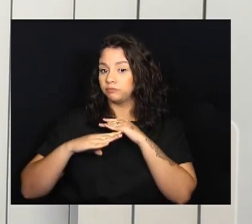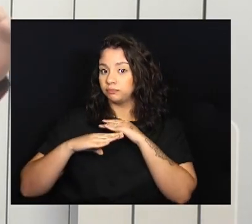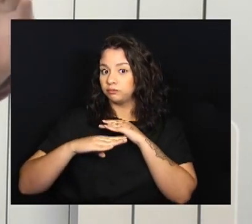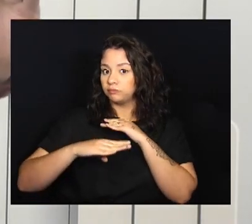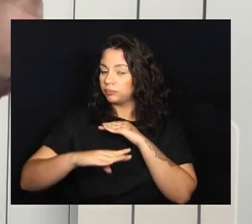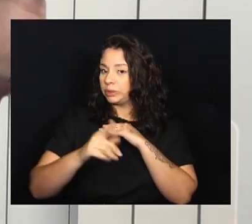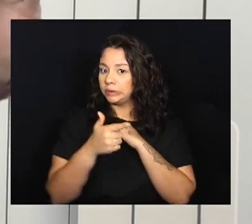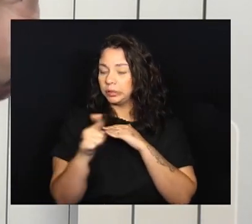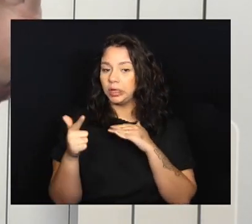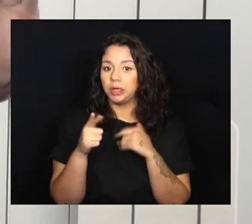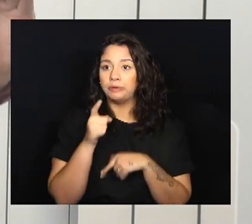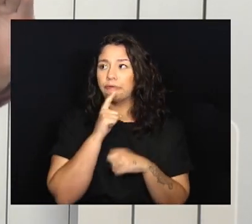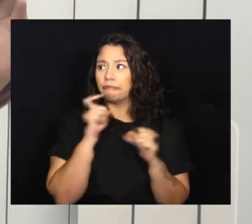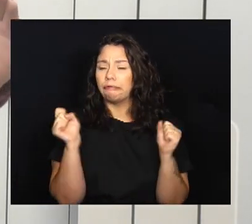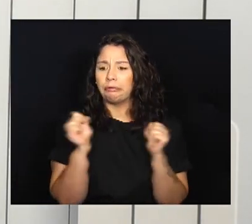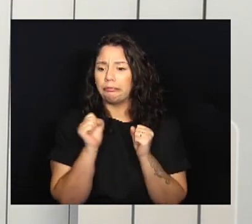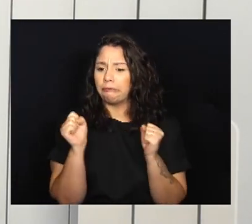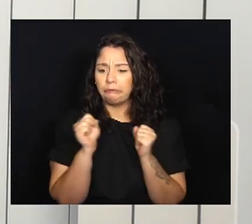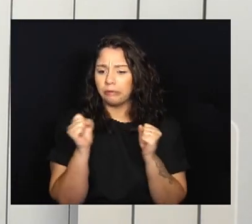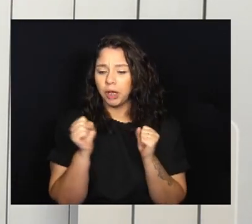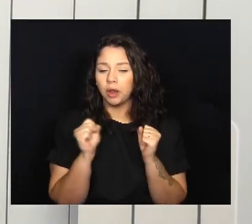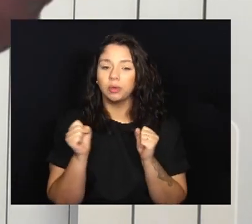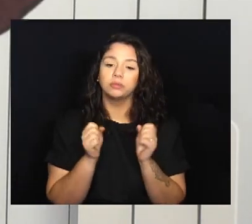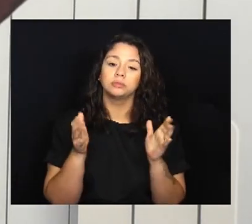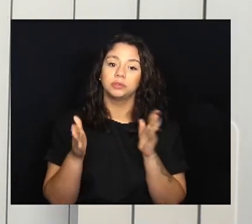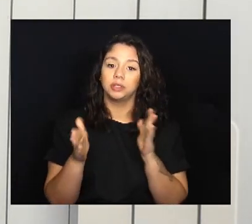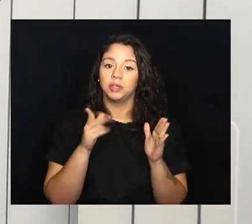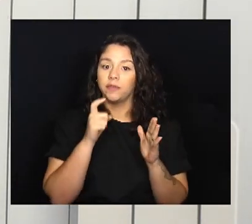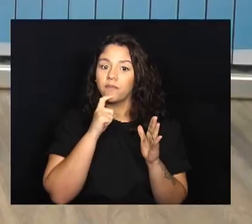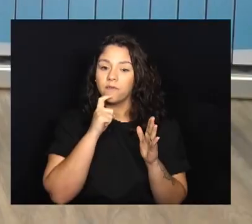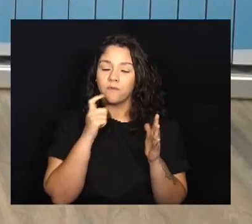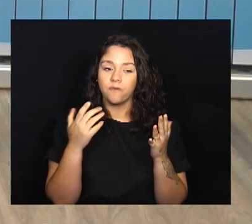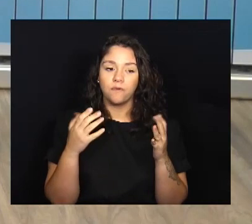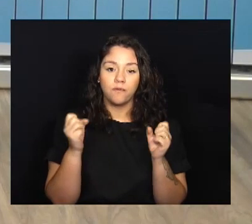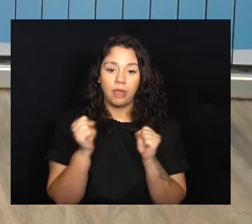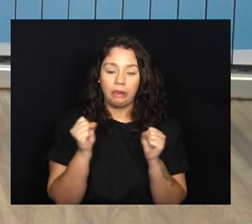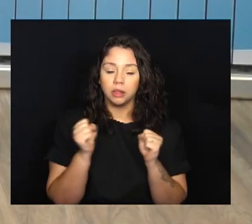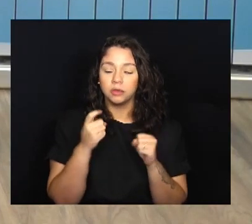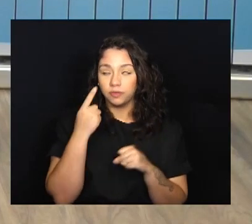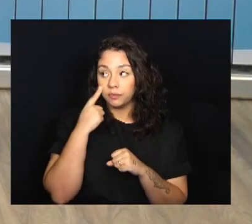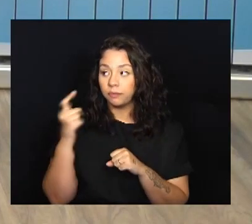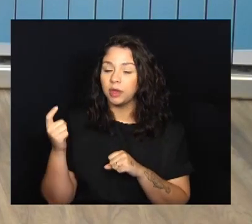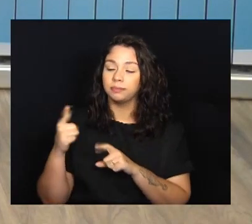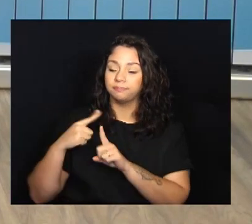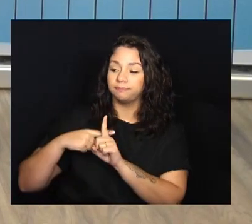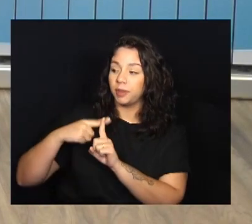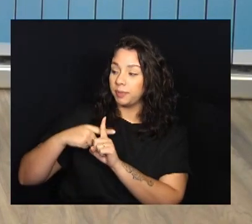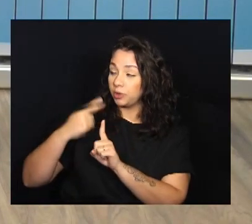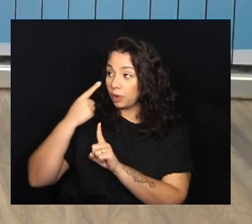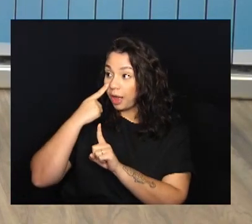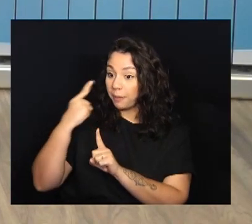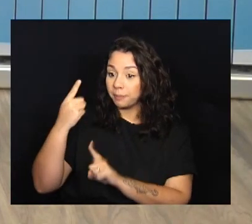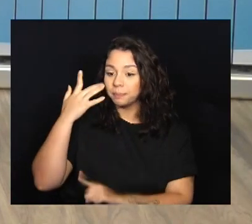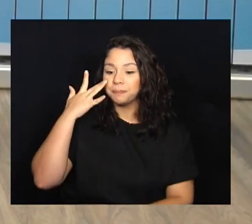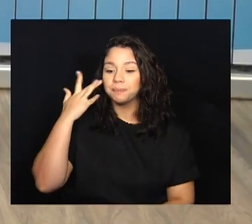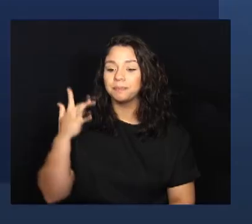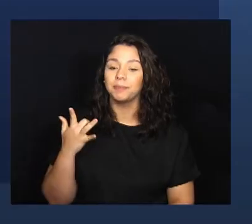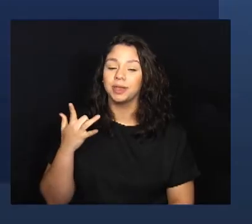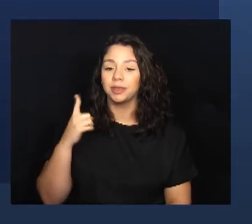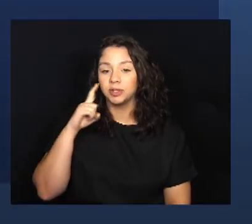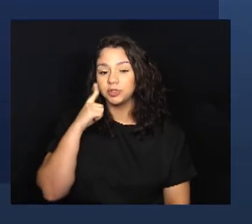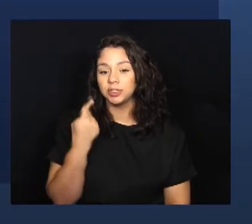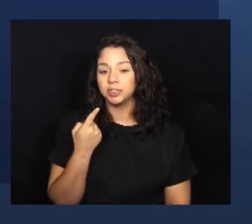Nada daquele frio intenso neste inverno. As temperaturas já estão aqui na minha tela, então amanhã, quarta-feira, 16 de